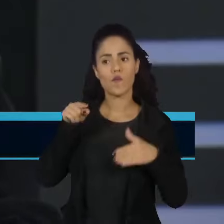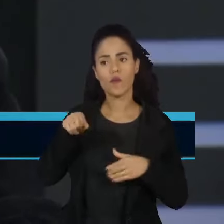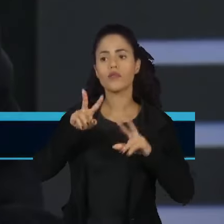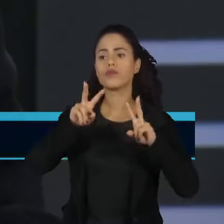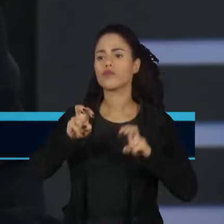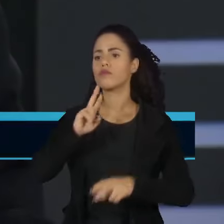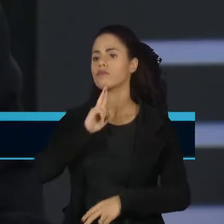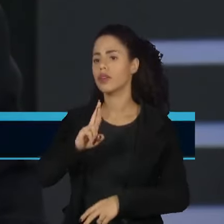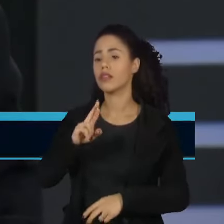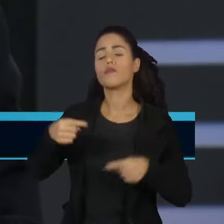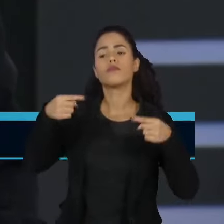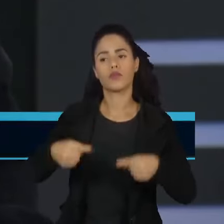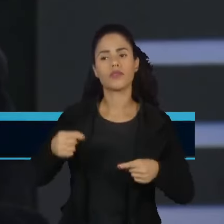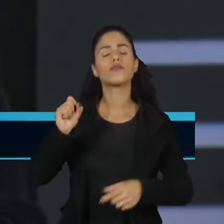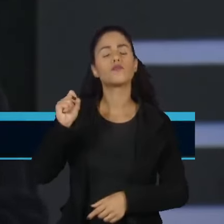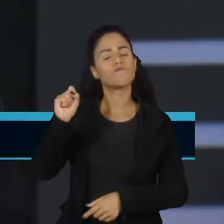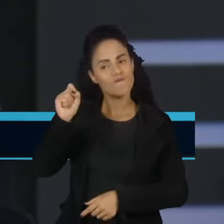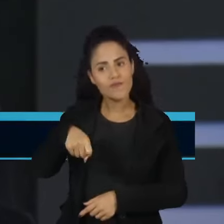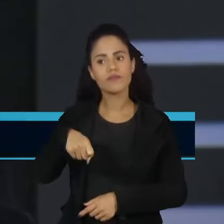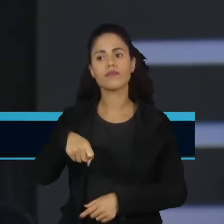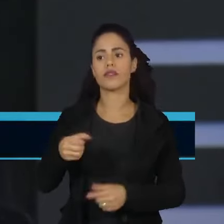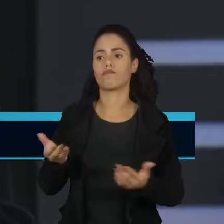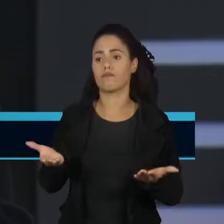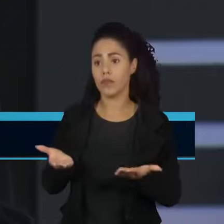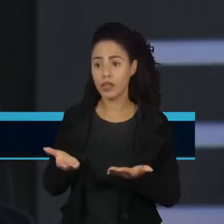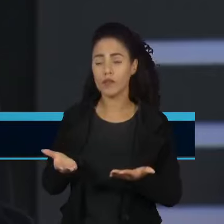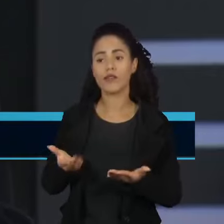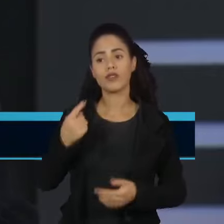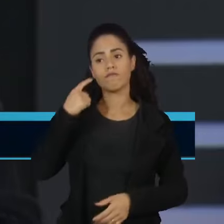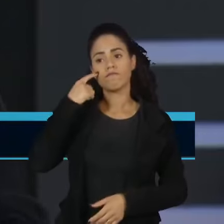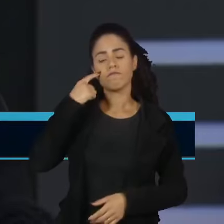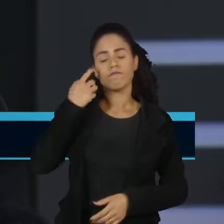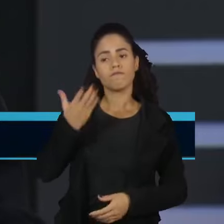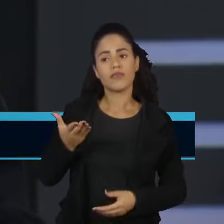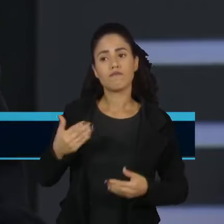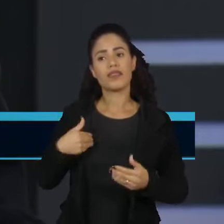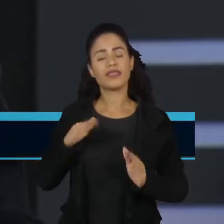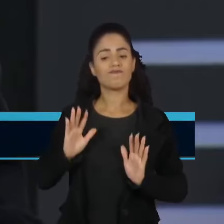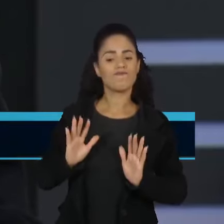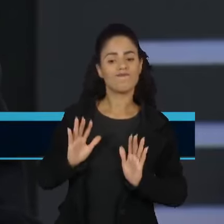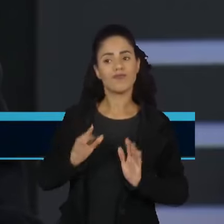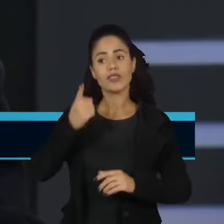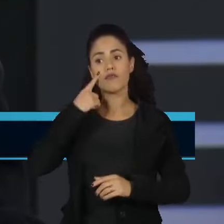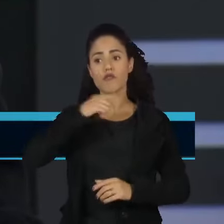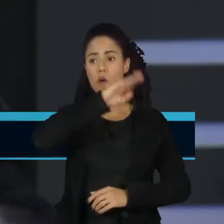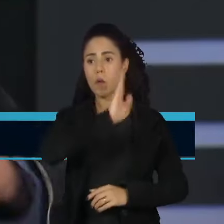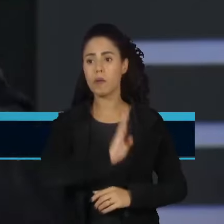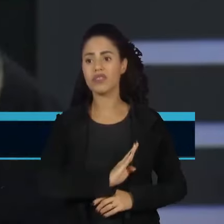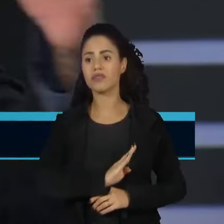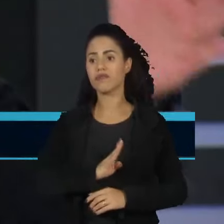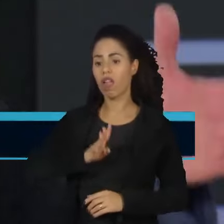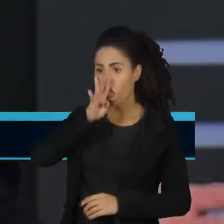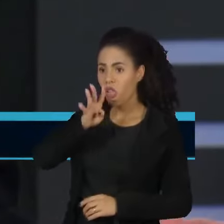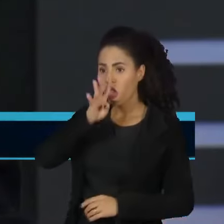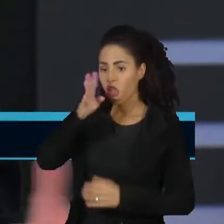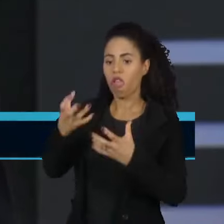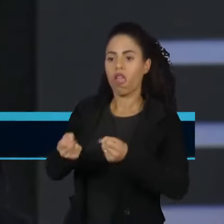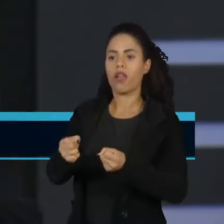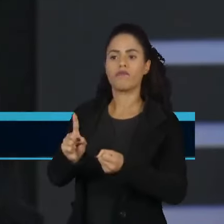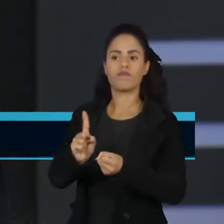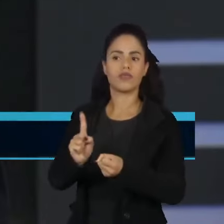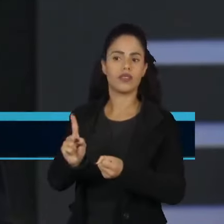acho que é um desafio grande. Acho que fica mal para o Brasil simplesmente abraçar